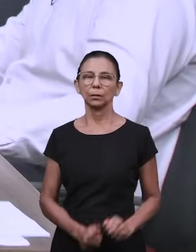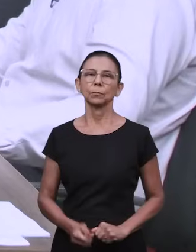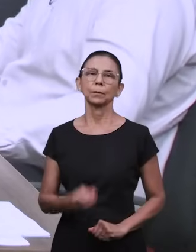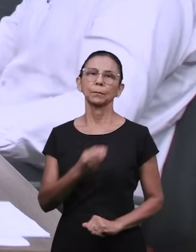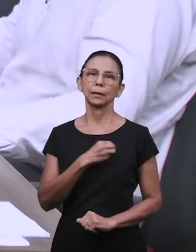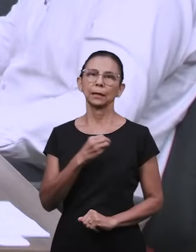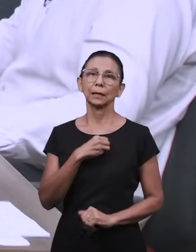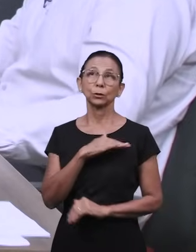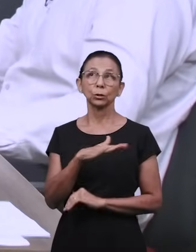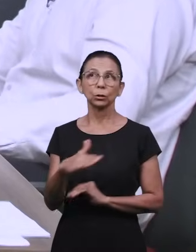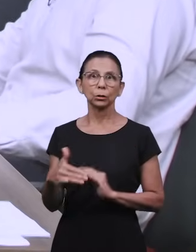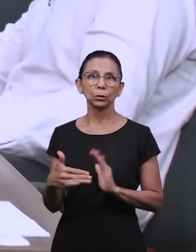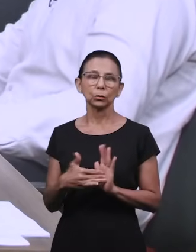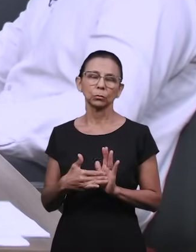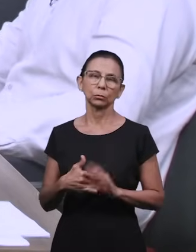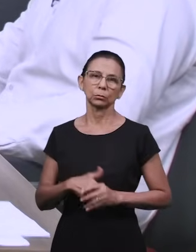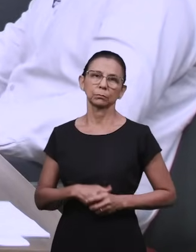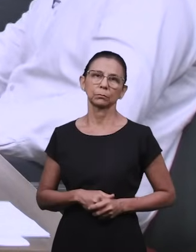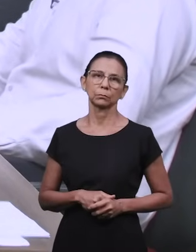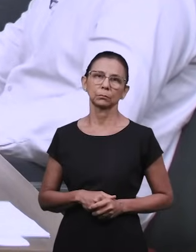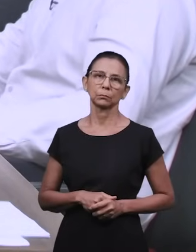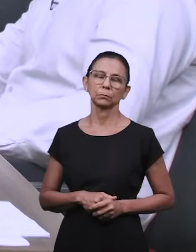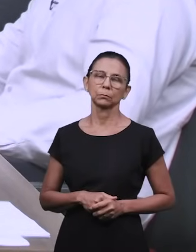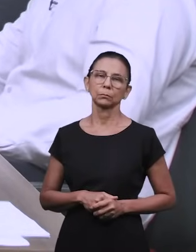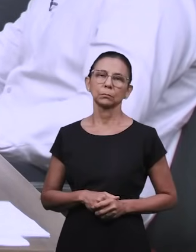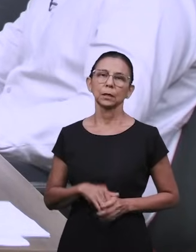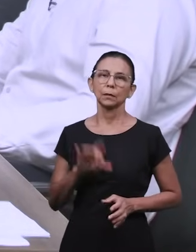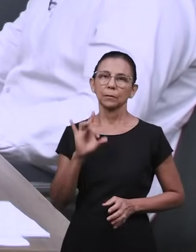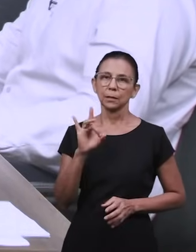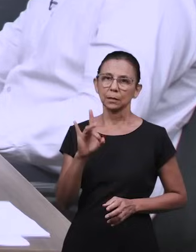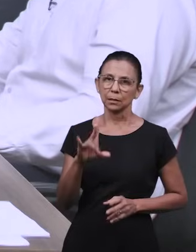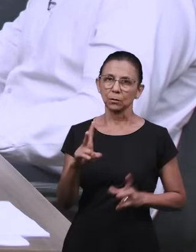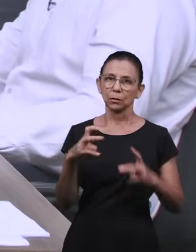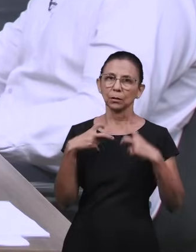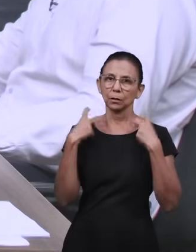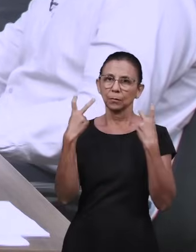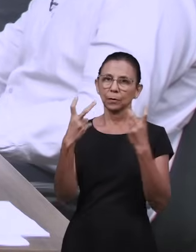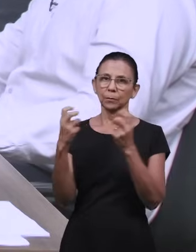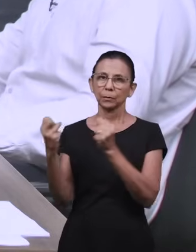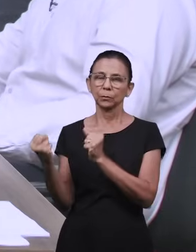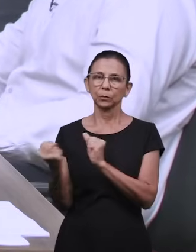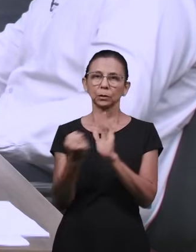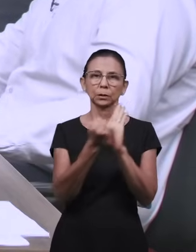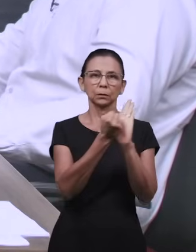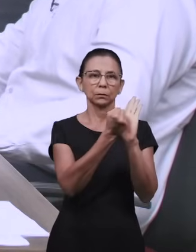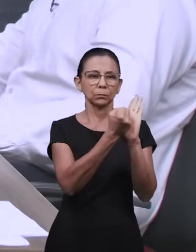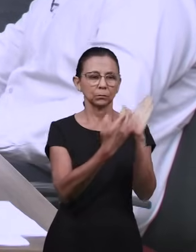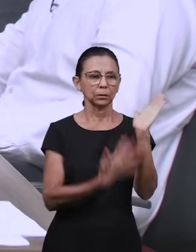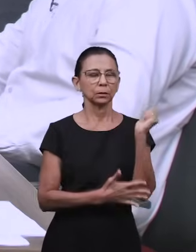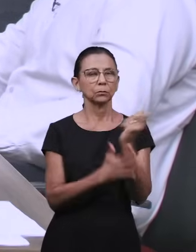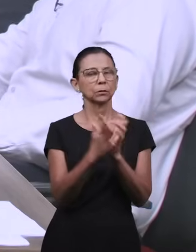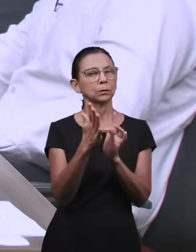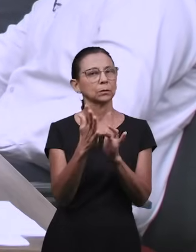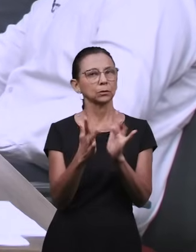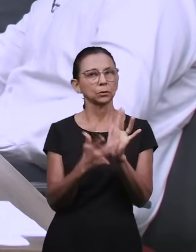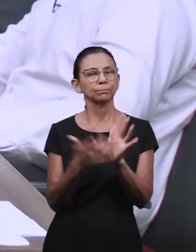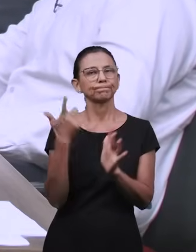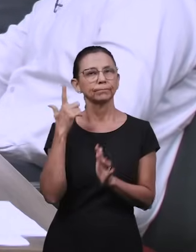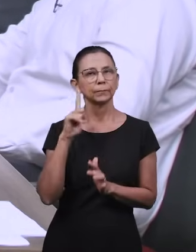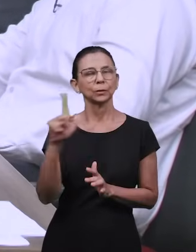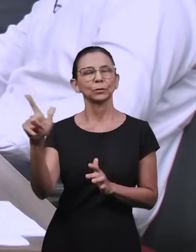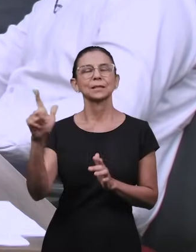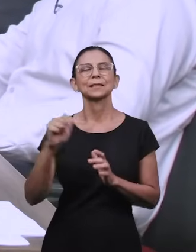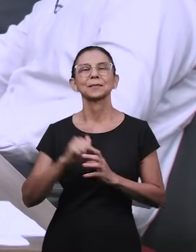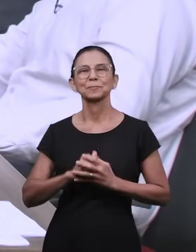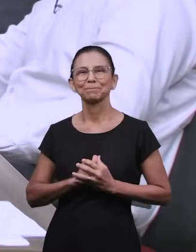todo pecado. Então, Glória a é por este sangue derramado Amém. que nós alcançamos esta grande bênção, Glória a